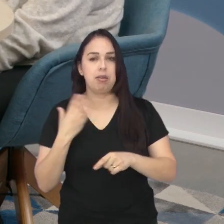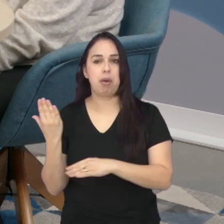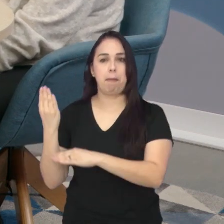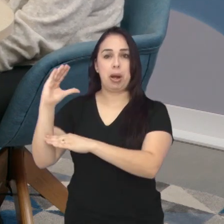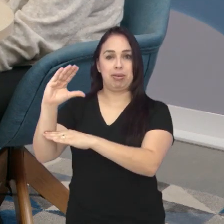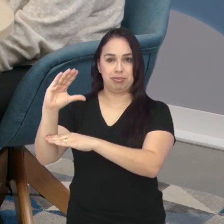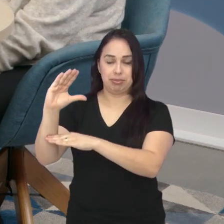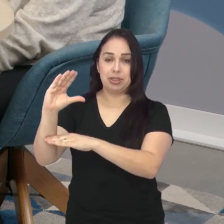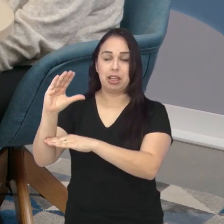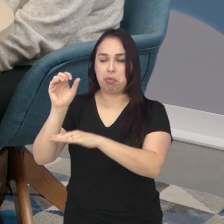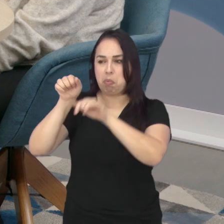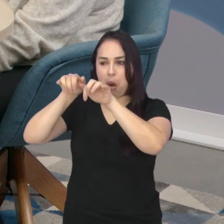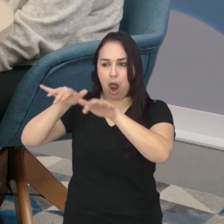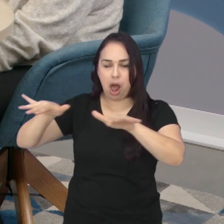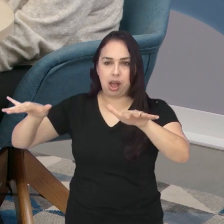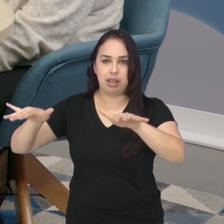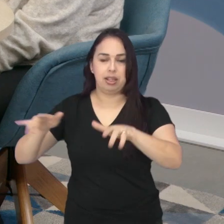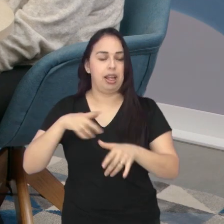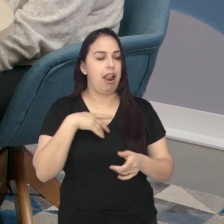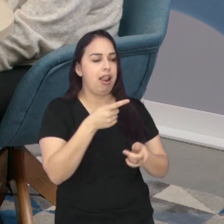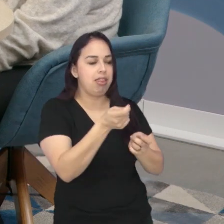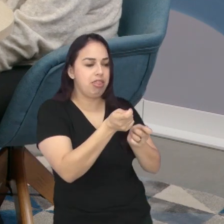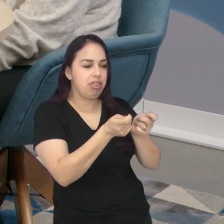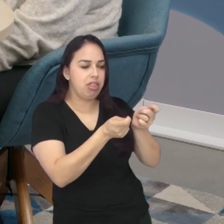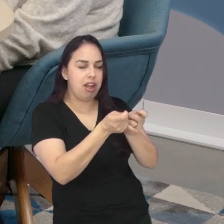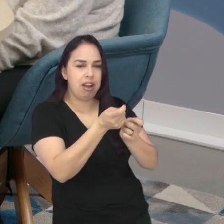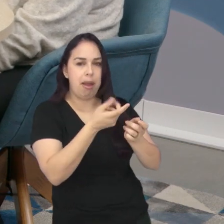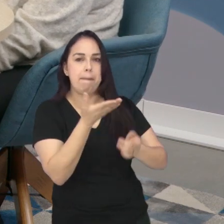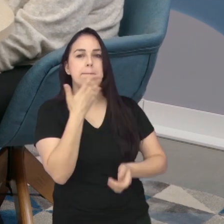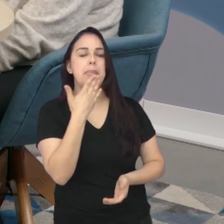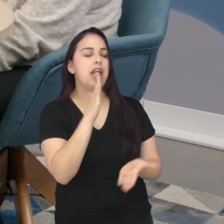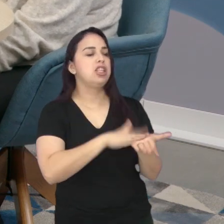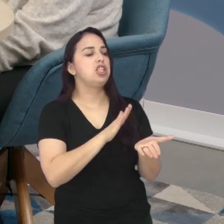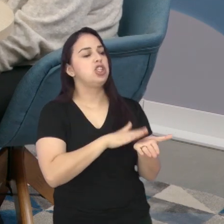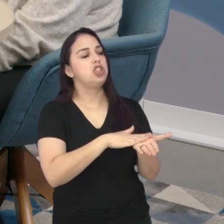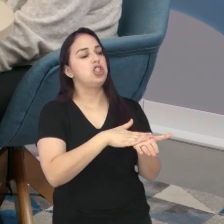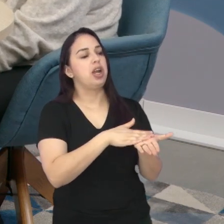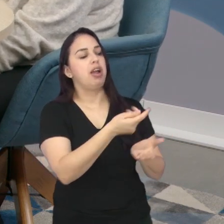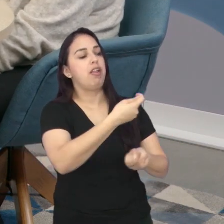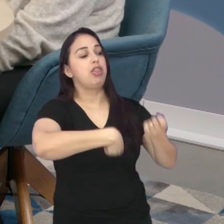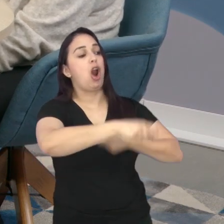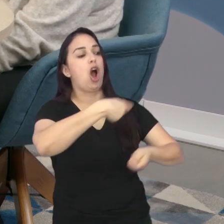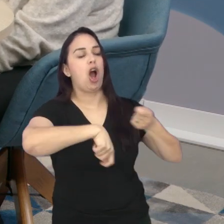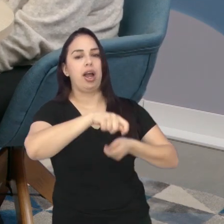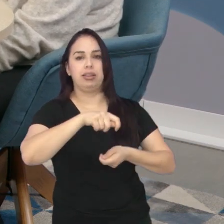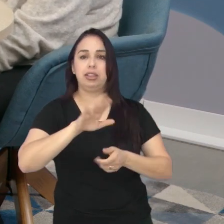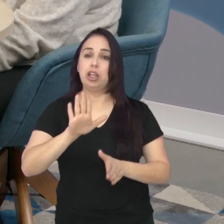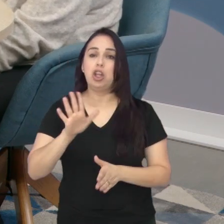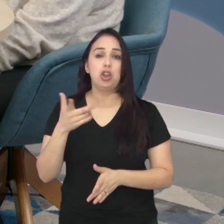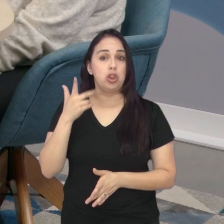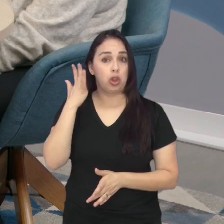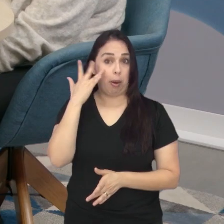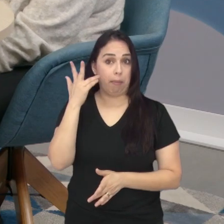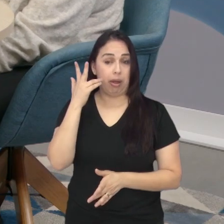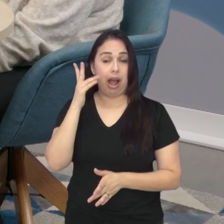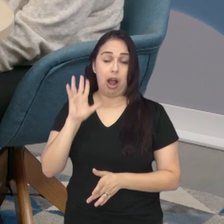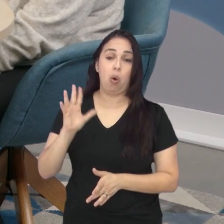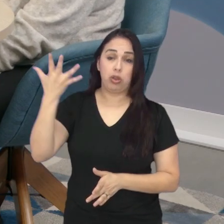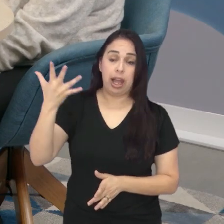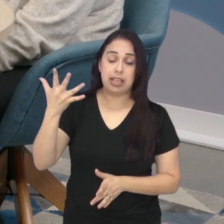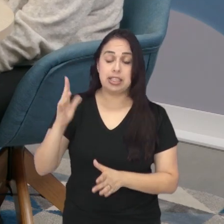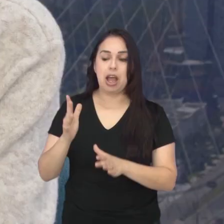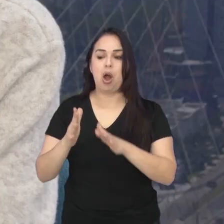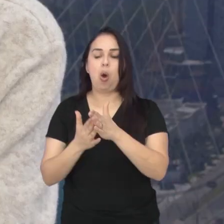em sextorção por conta de extorquir, né, pedir dinheiro em troca. Então, geralmente é um criminoso, mas também pode